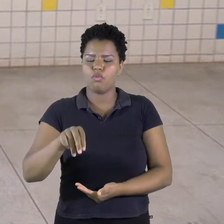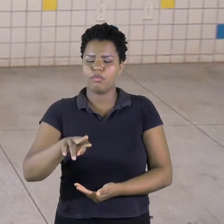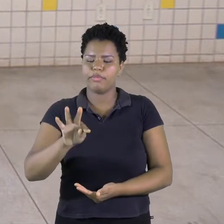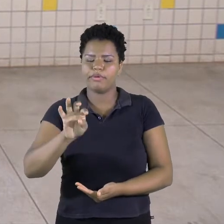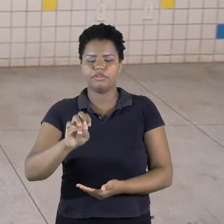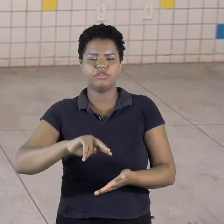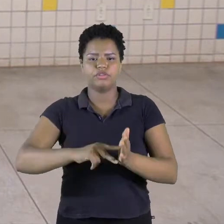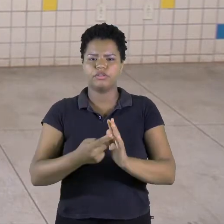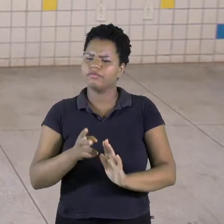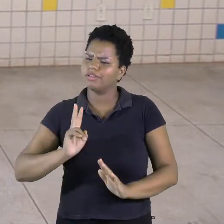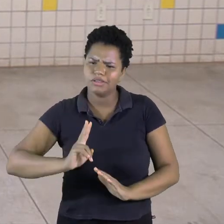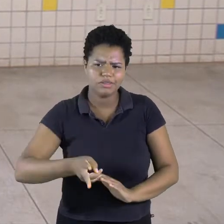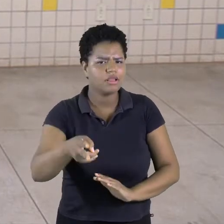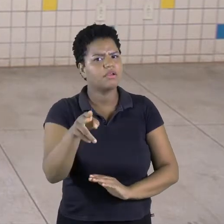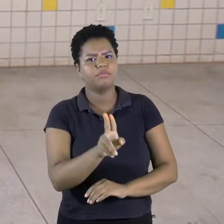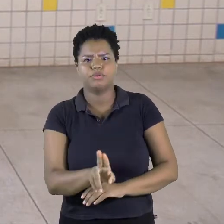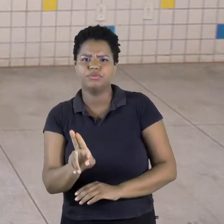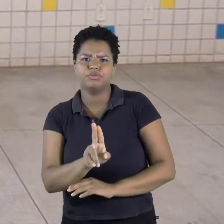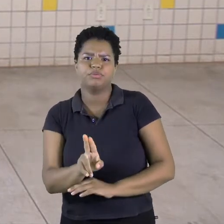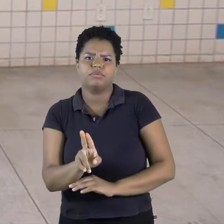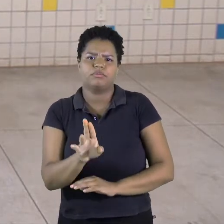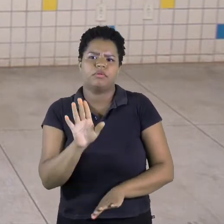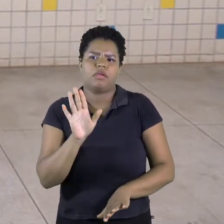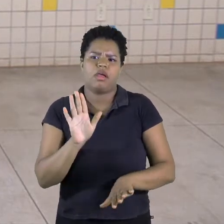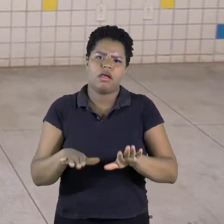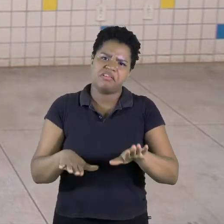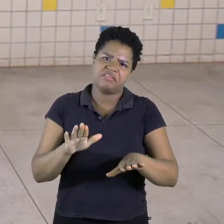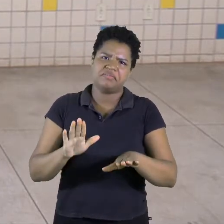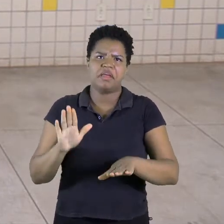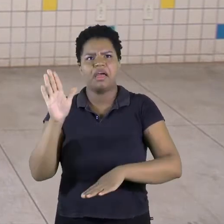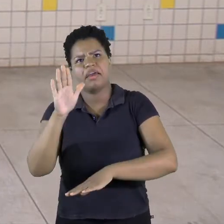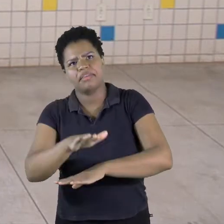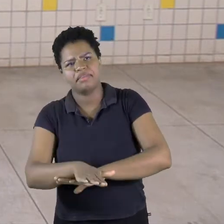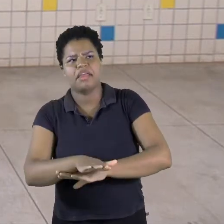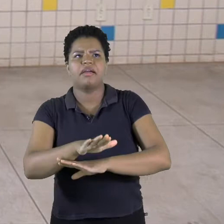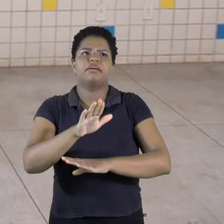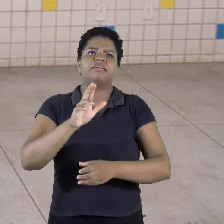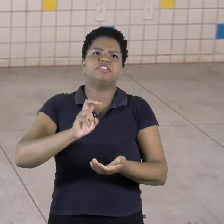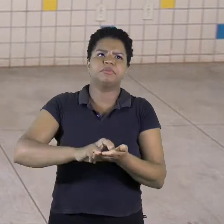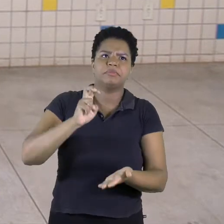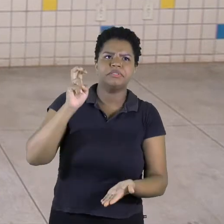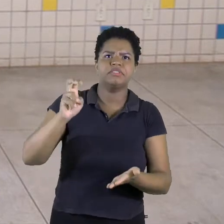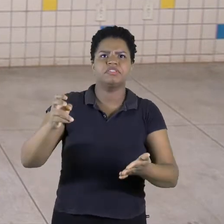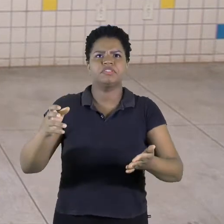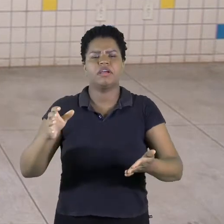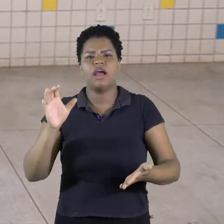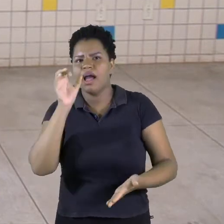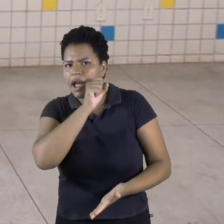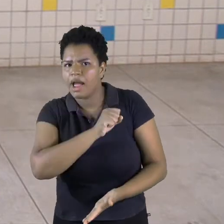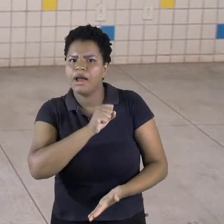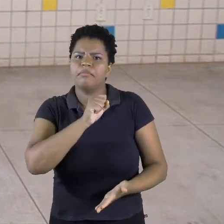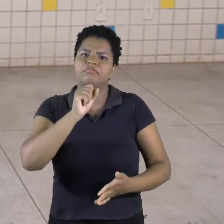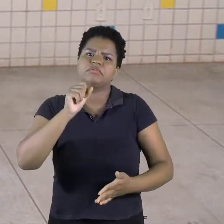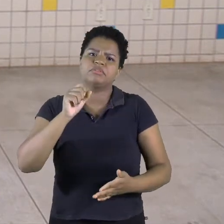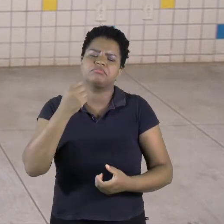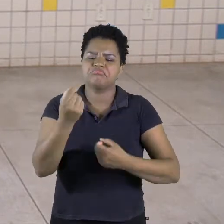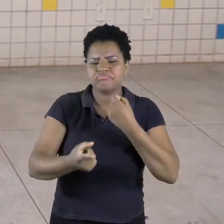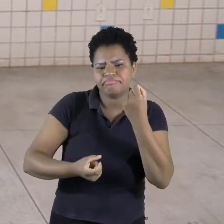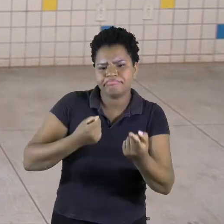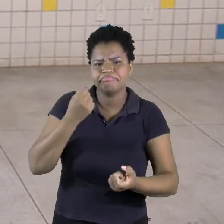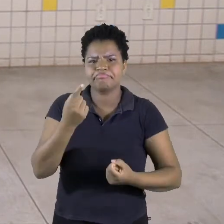usa, são essas palavras assim, às vezes ela vem à tarde, à noite, de manhã, de repente, de vez em quando,